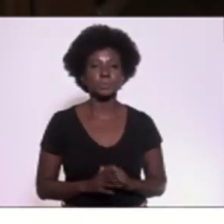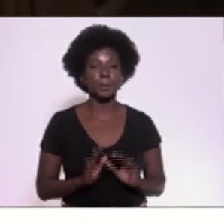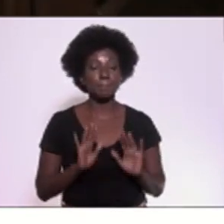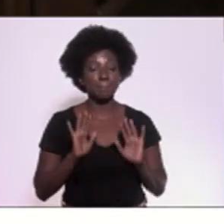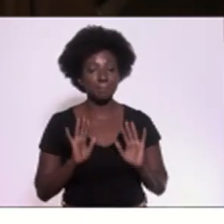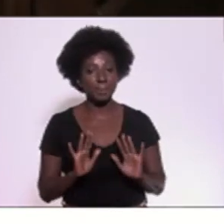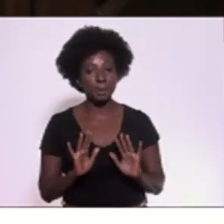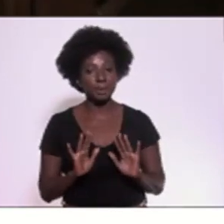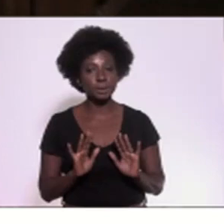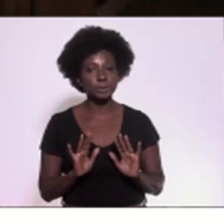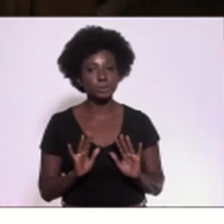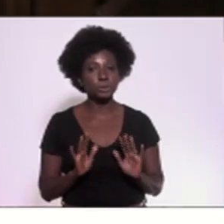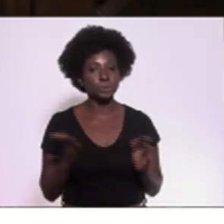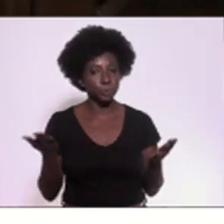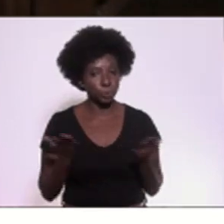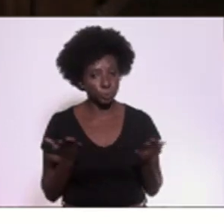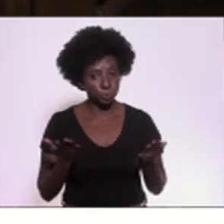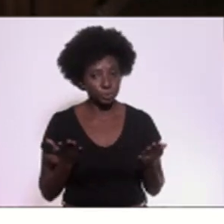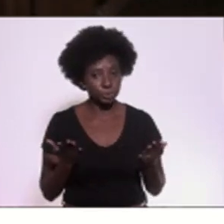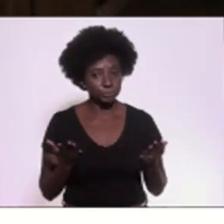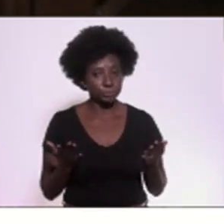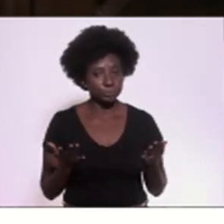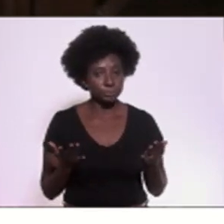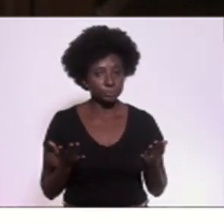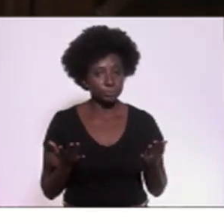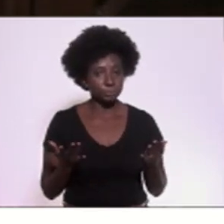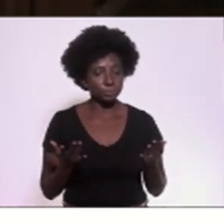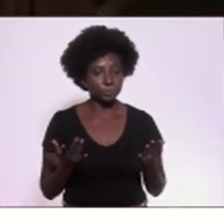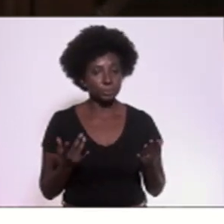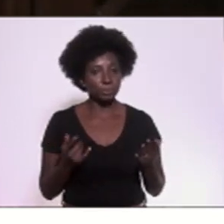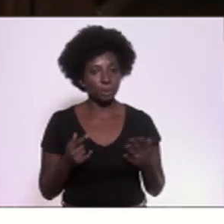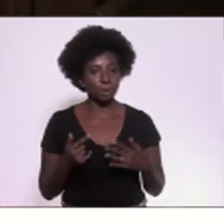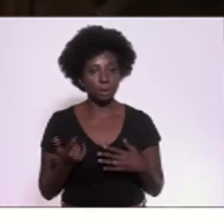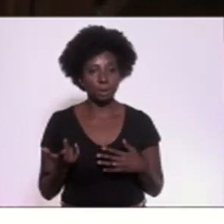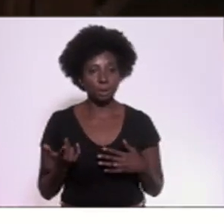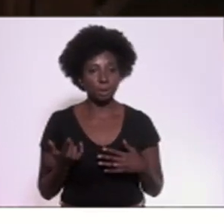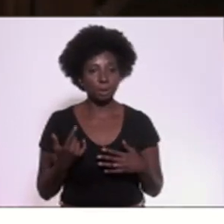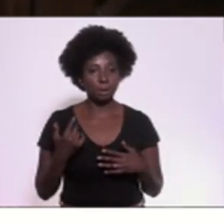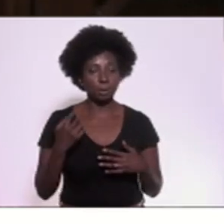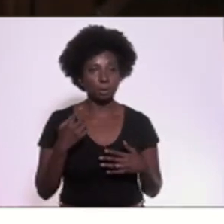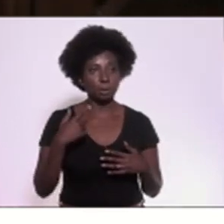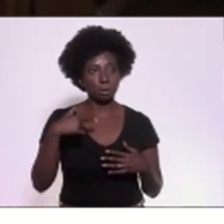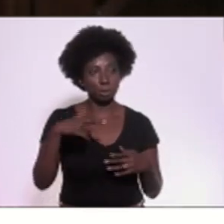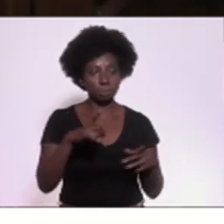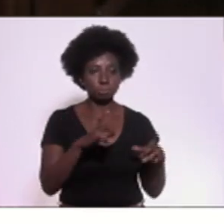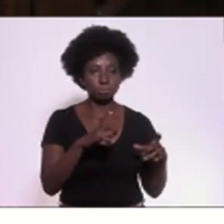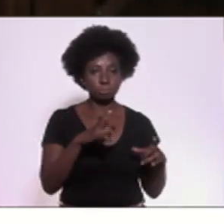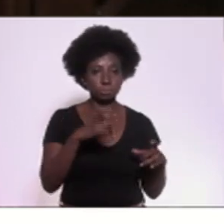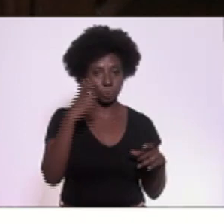Mas eu, hoje, lá na Comissão de Cultura,